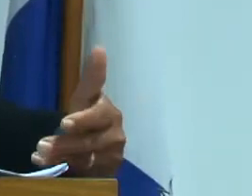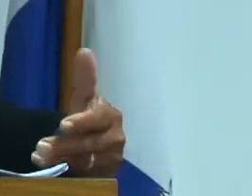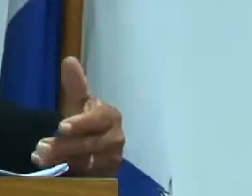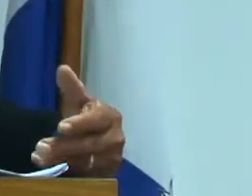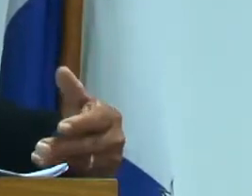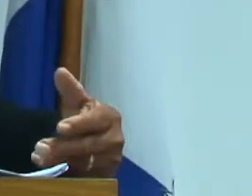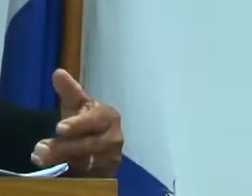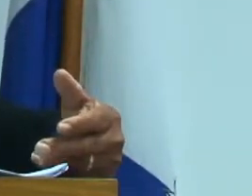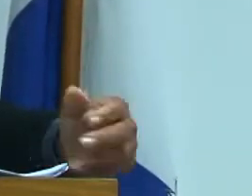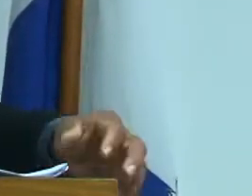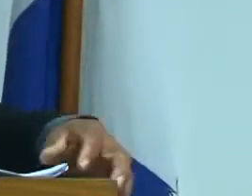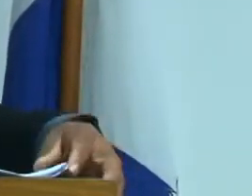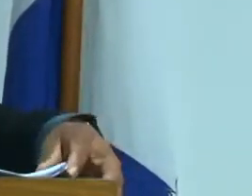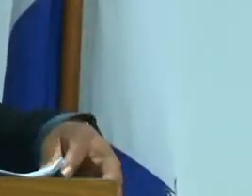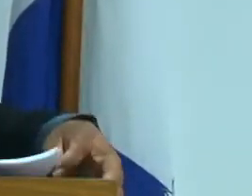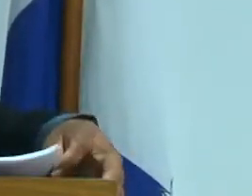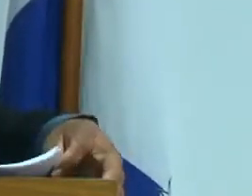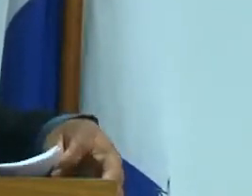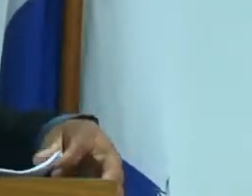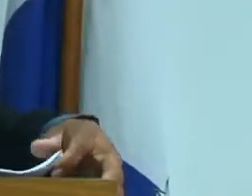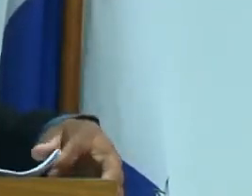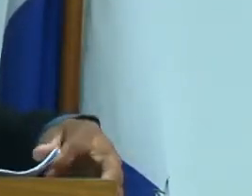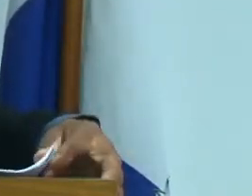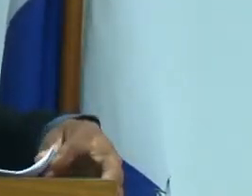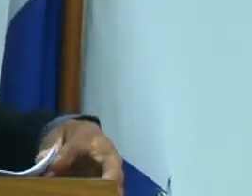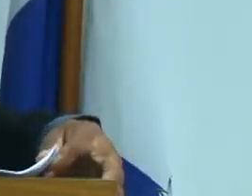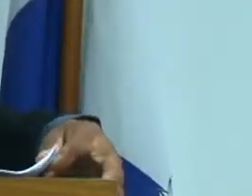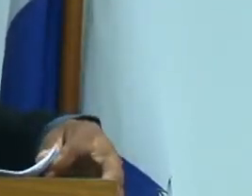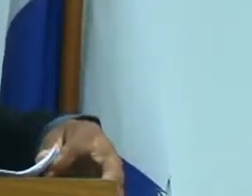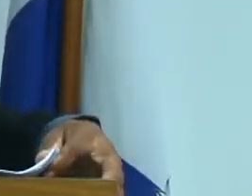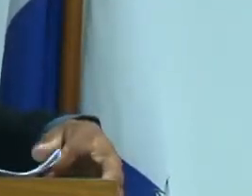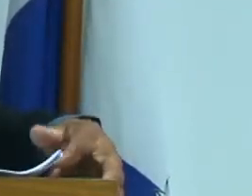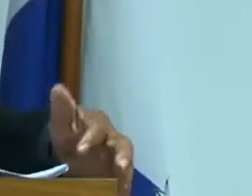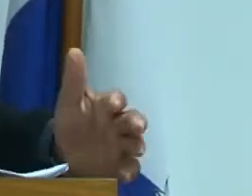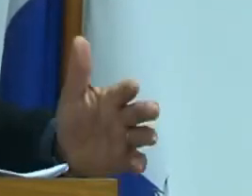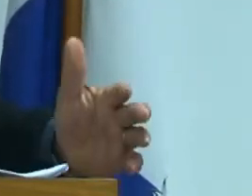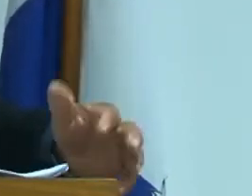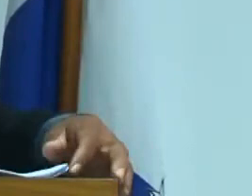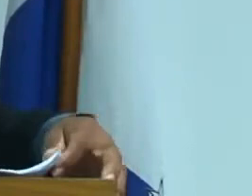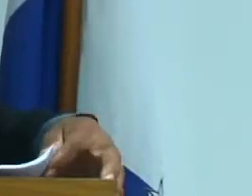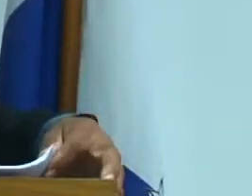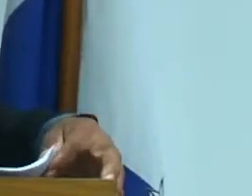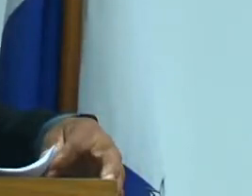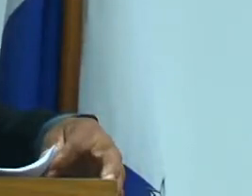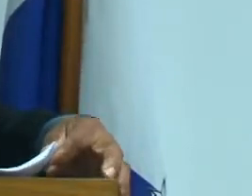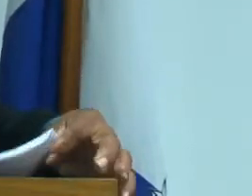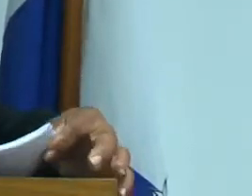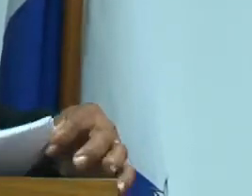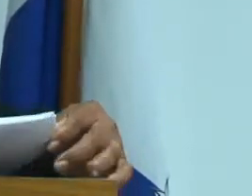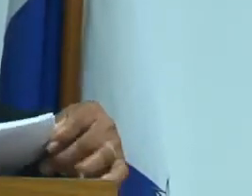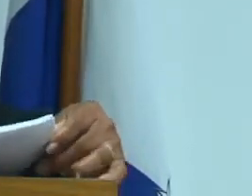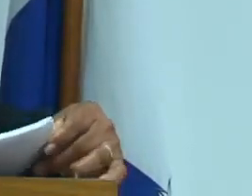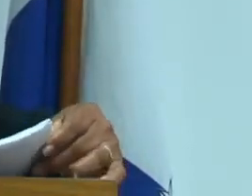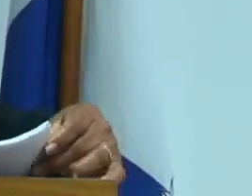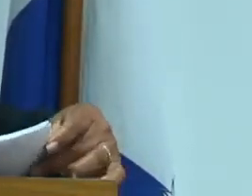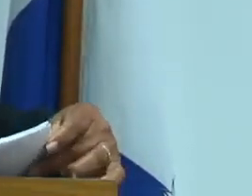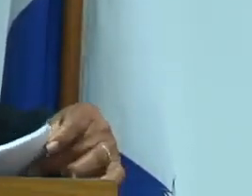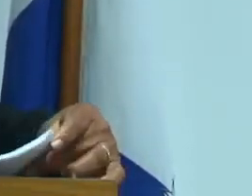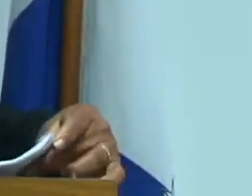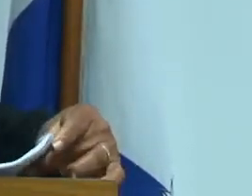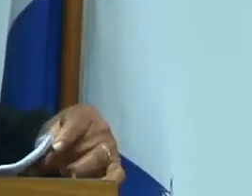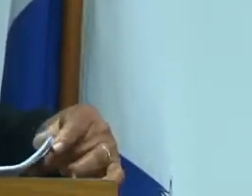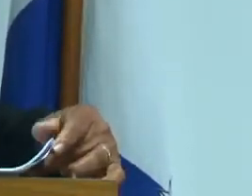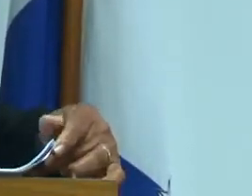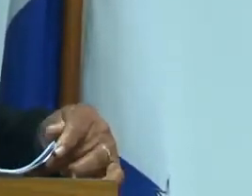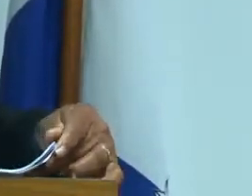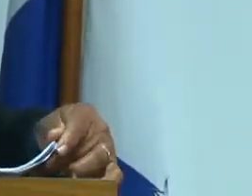estar sentando e discutindo sobre isso, para implantar essa coordenadoria aqui, para ajudar a nossa juventude. E o